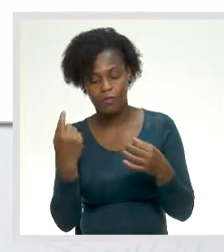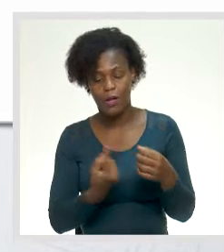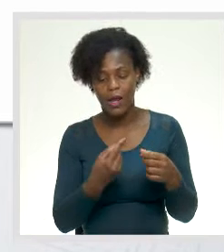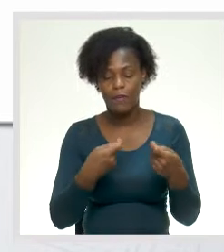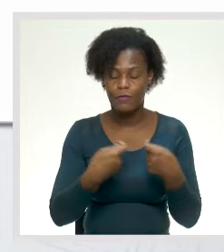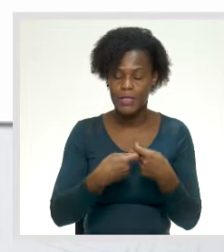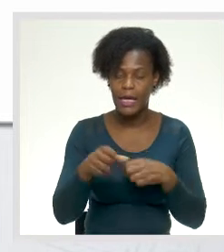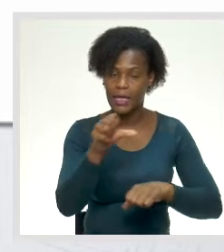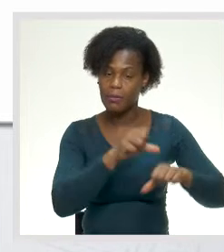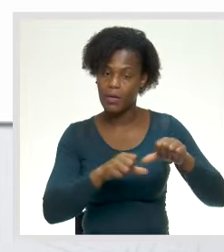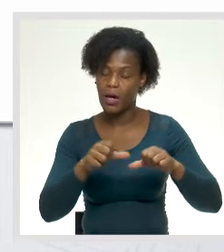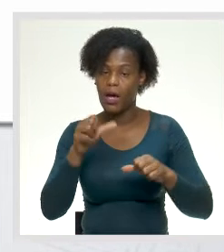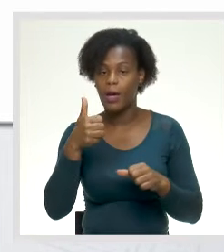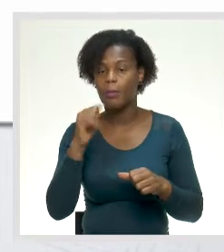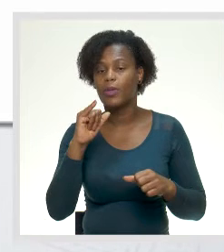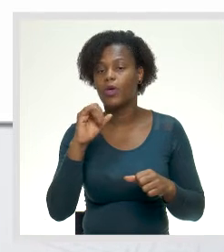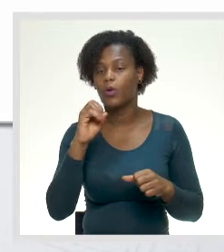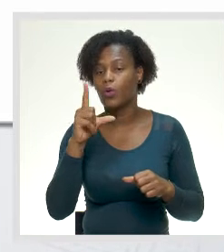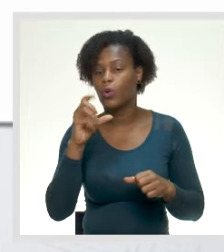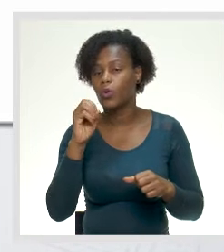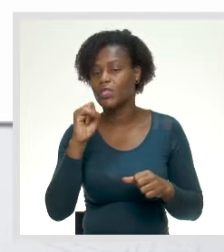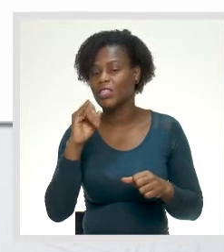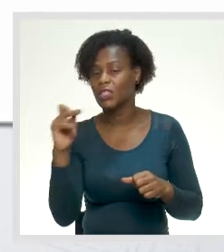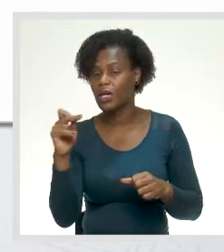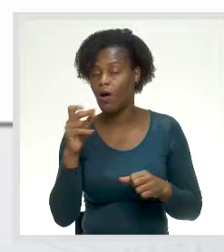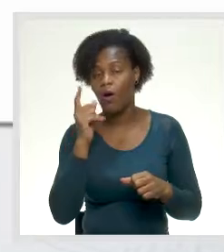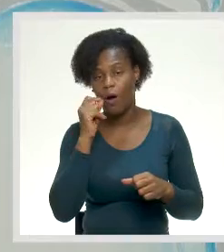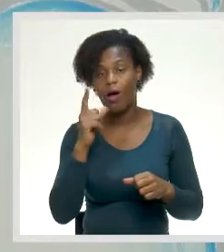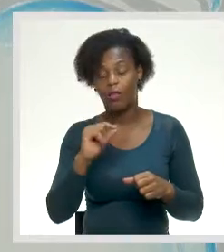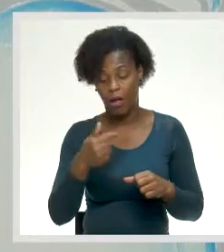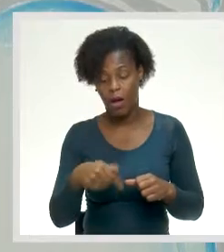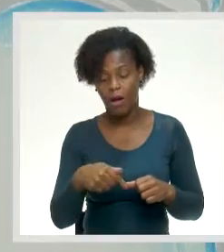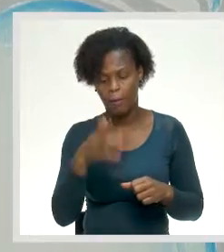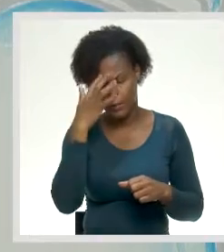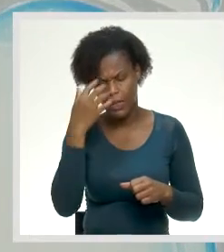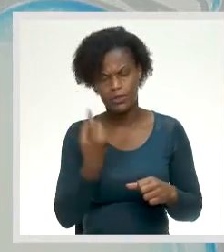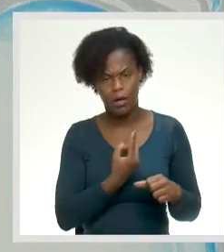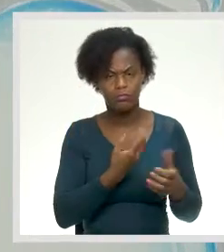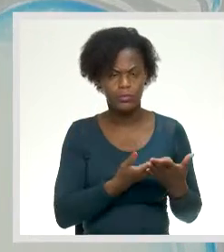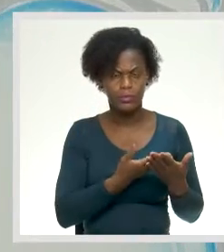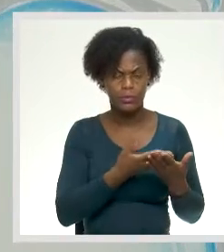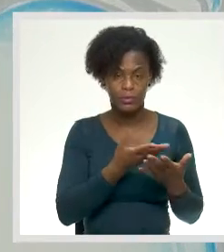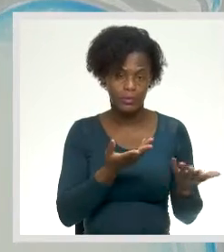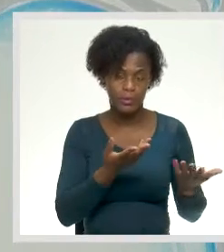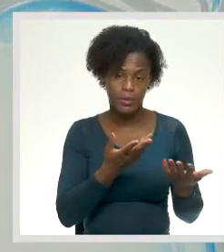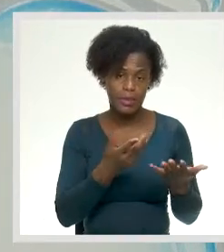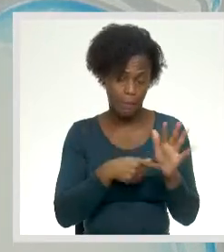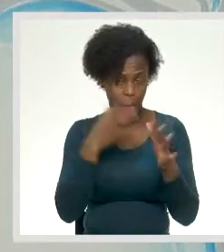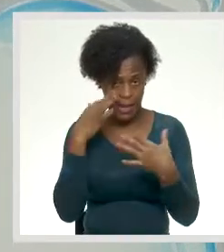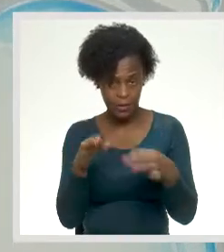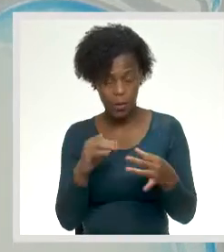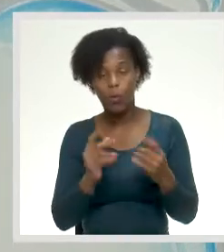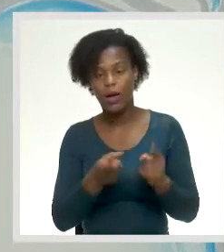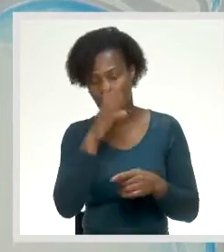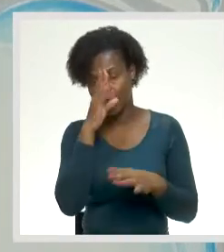da biologia, a que os homens se acham também sujeitos. Naturalmente, ou seja, o